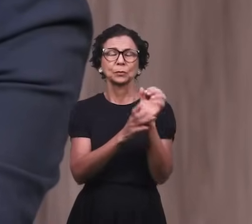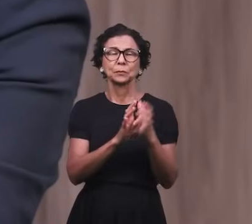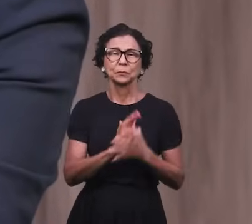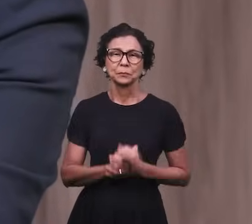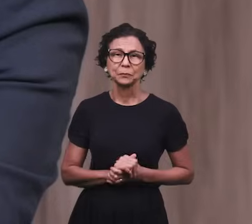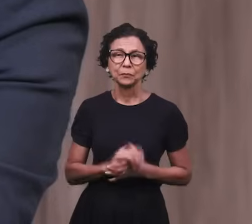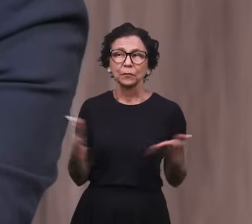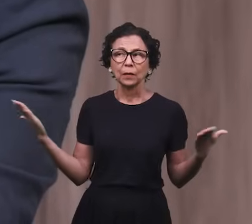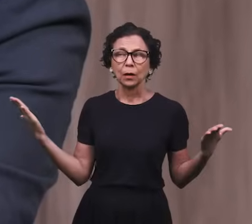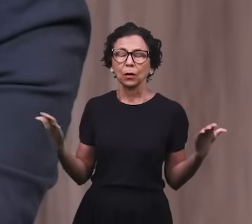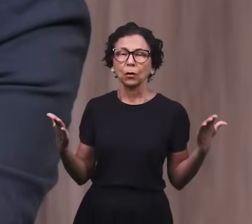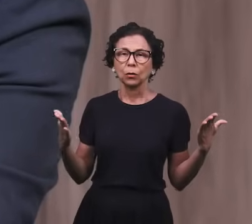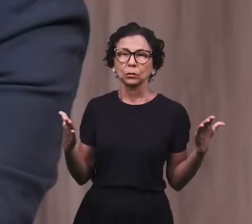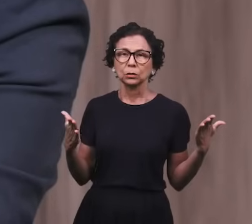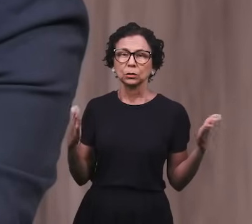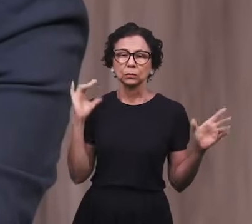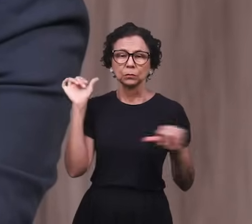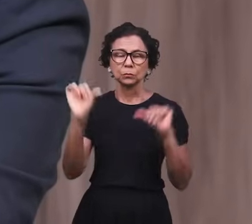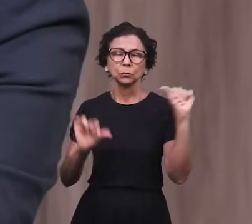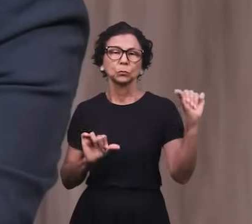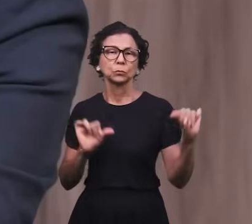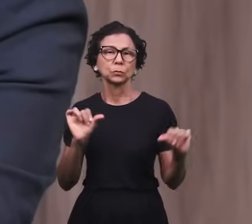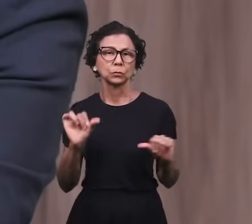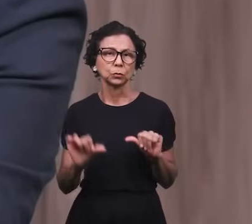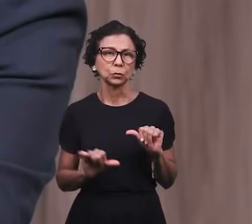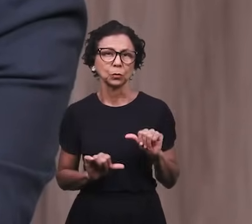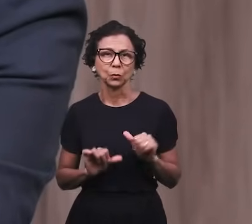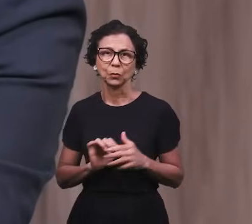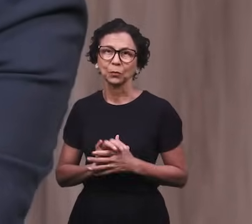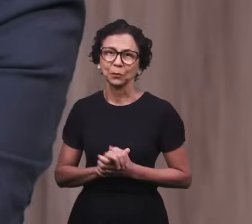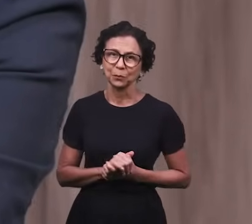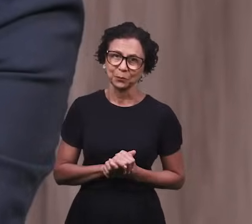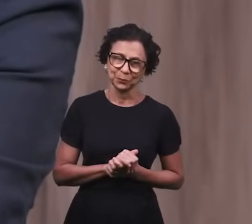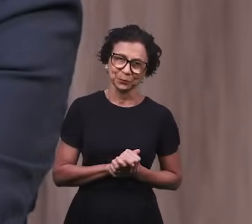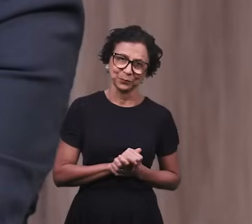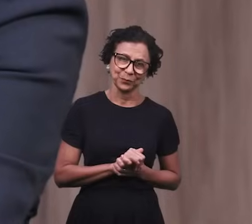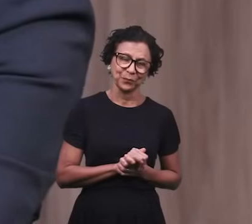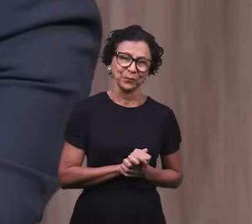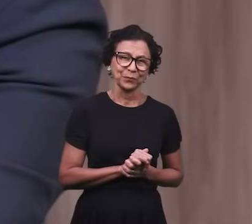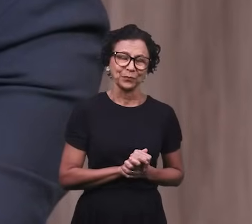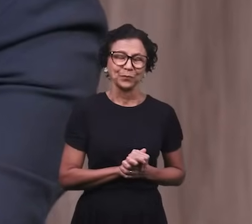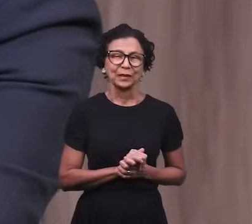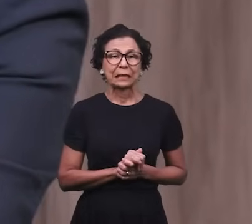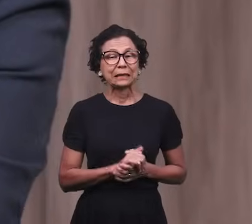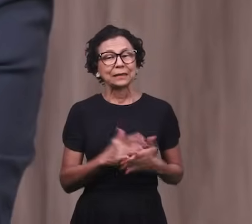inverteu isso. A gente chama de computação ubíqua. As